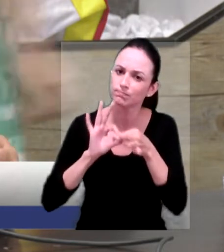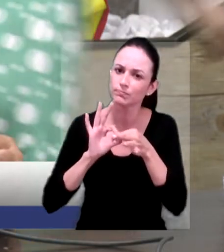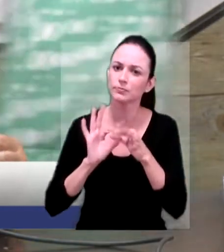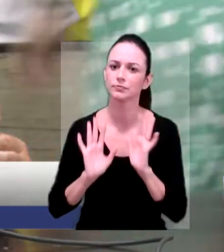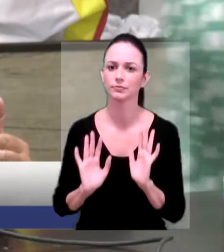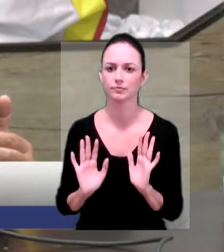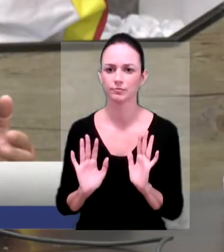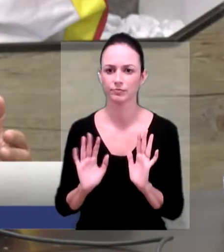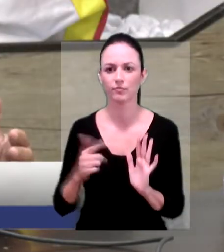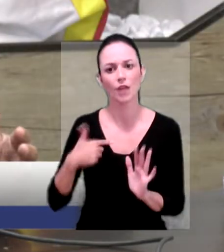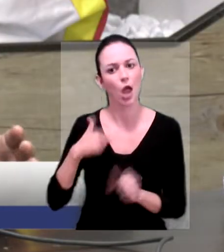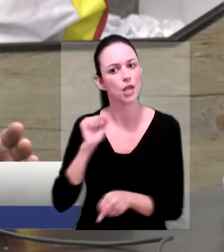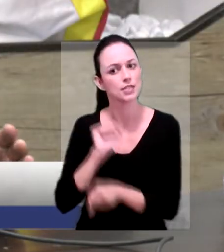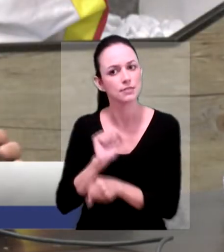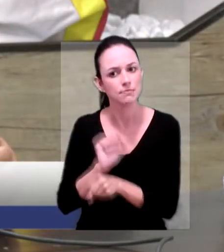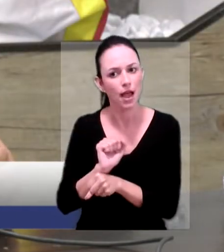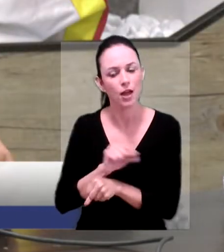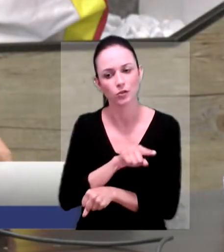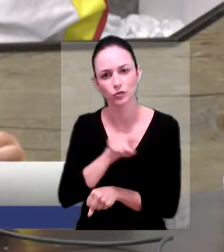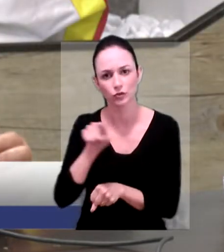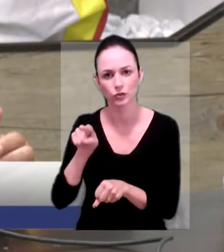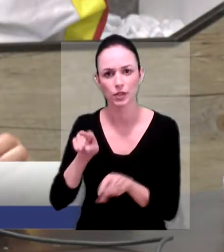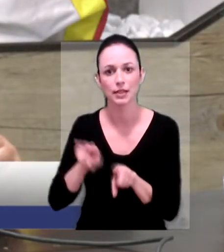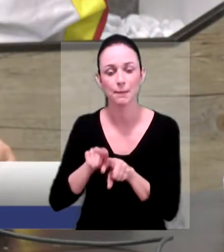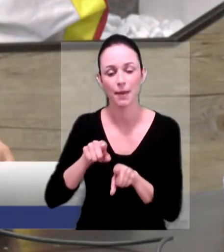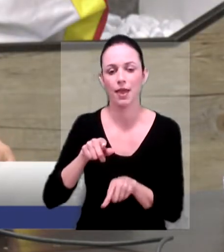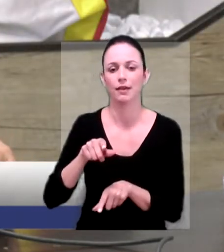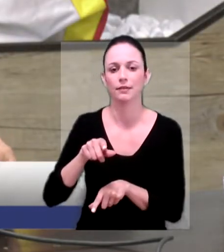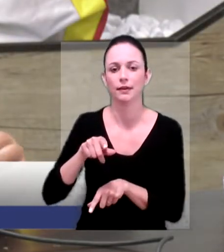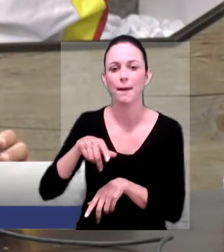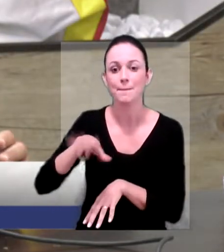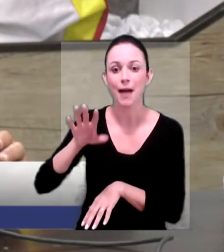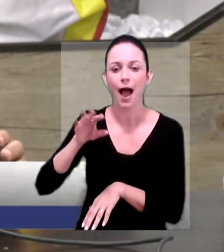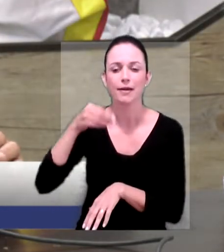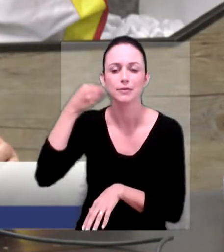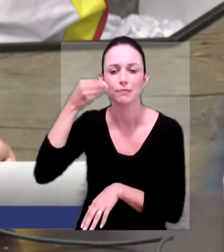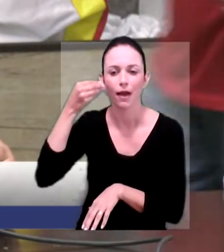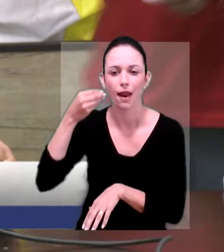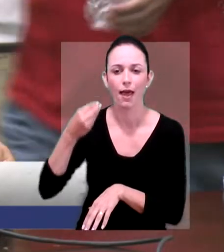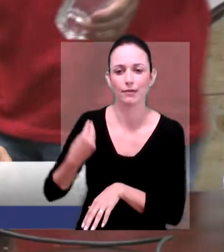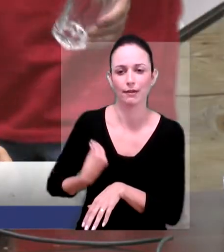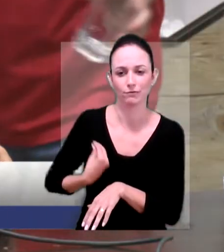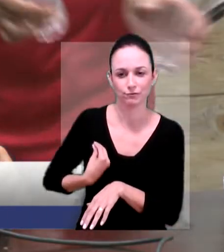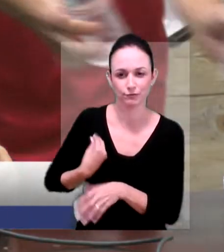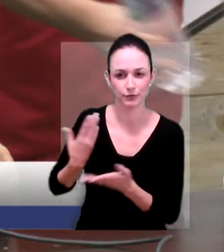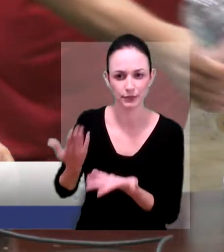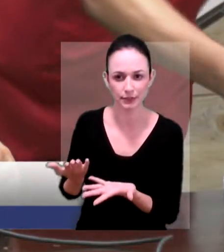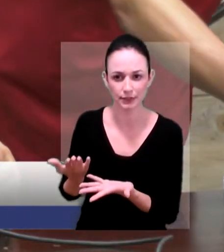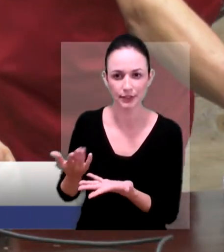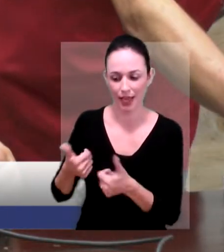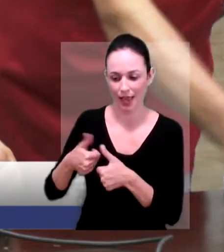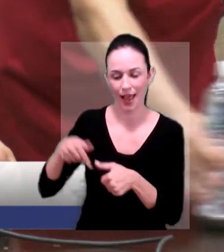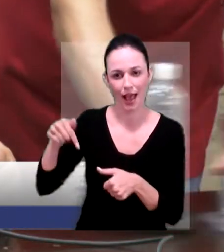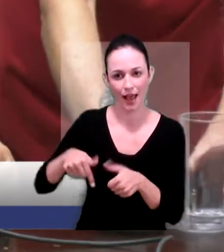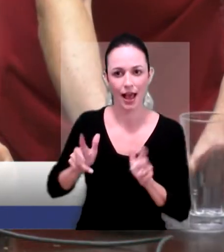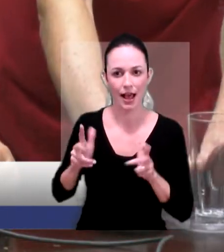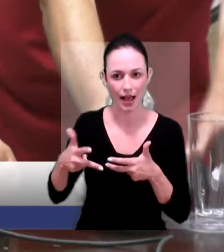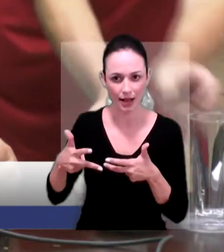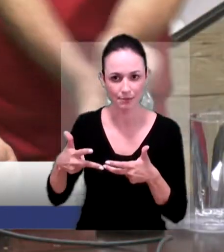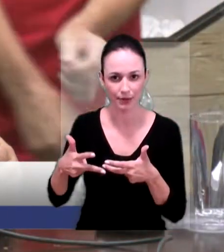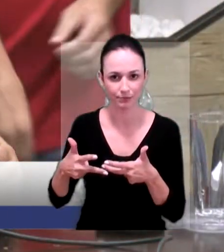inclusive os mais experientes que ficaram aqui nessa Câmara agora,